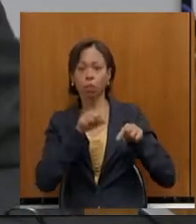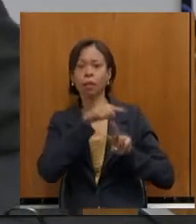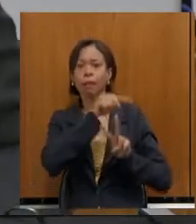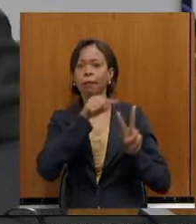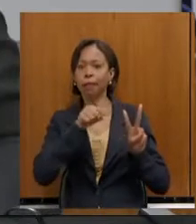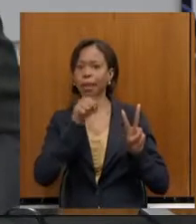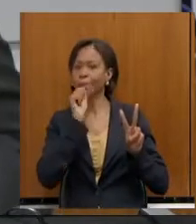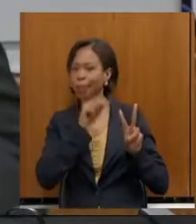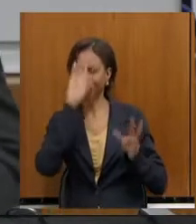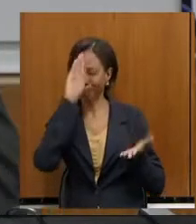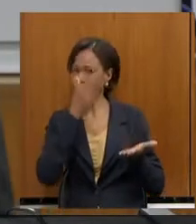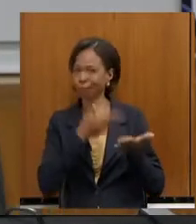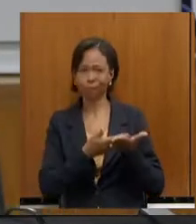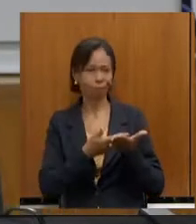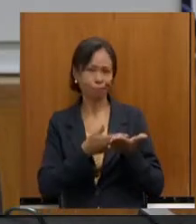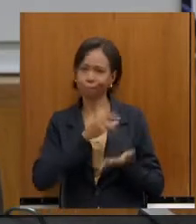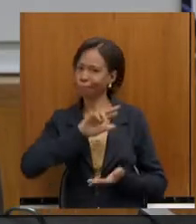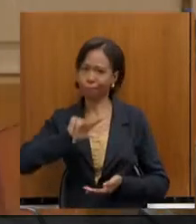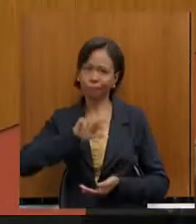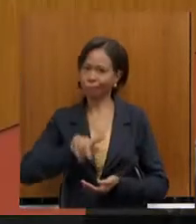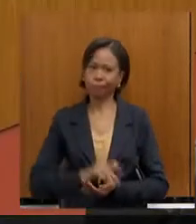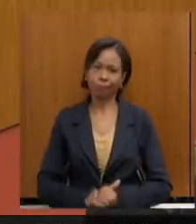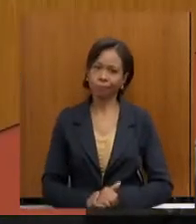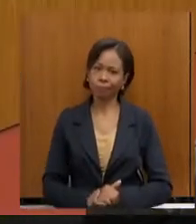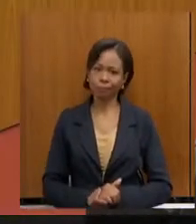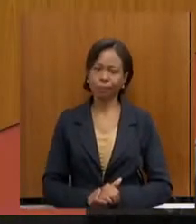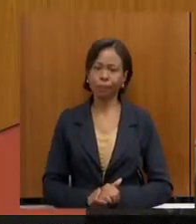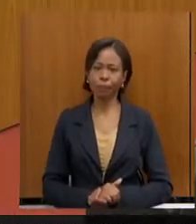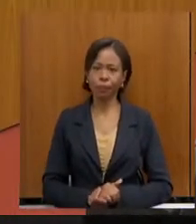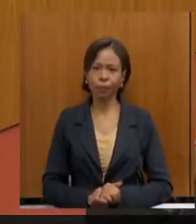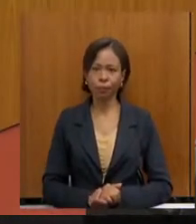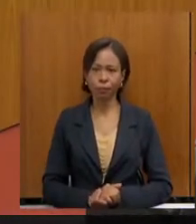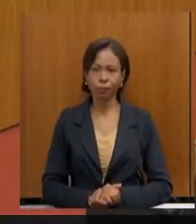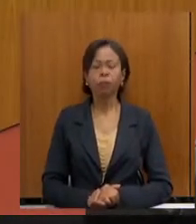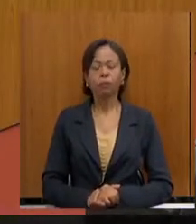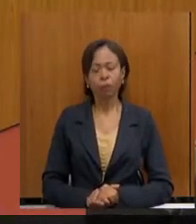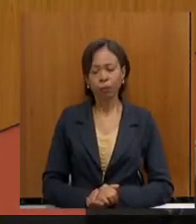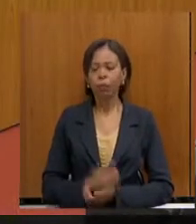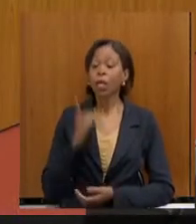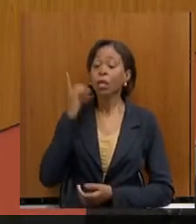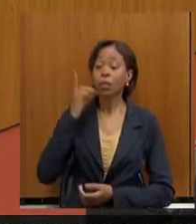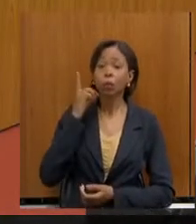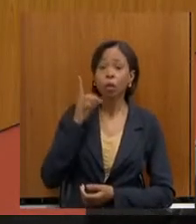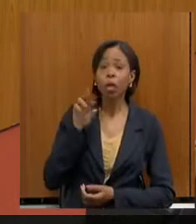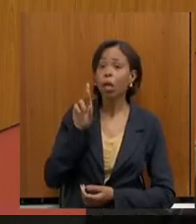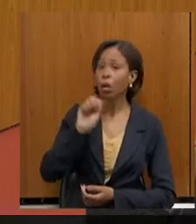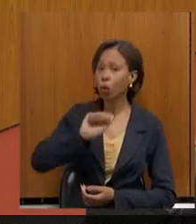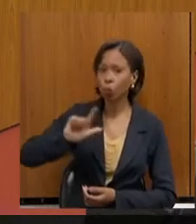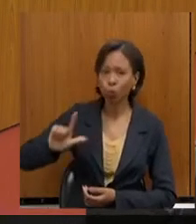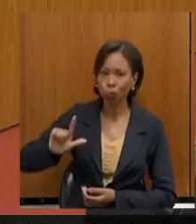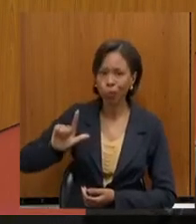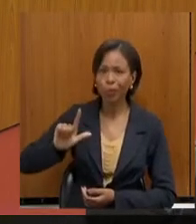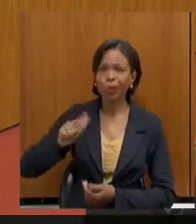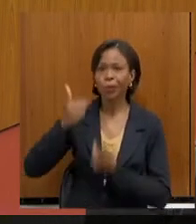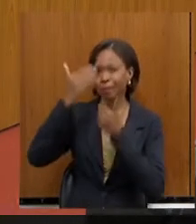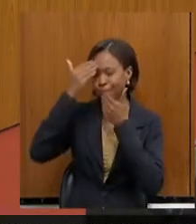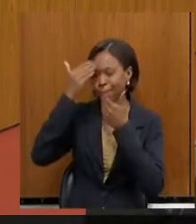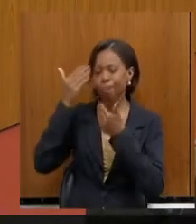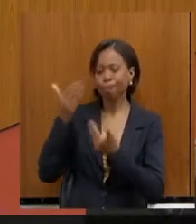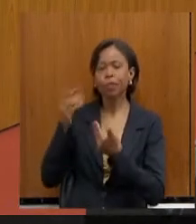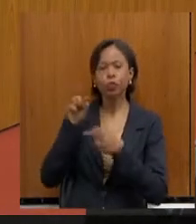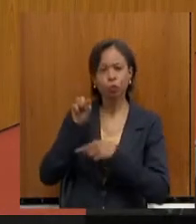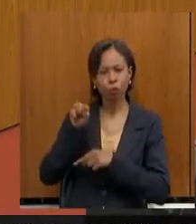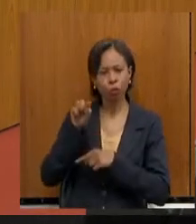confiança o deputado Raul Belém Eu quero agradecer a